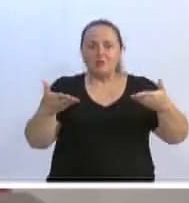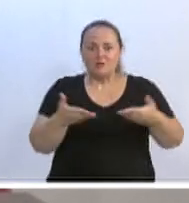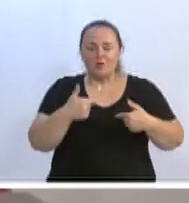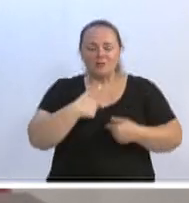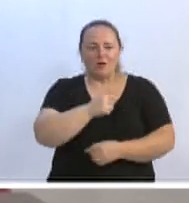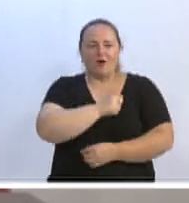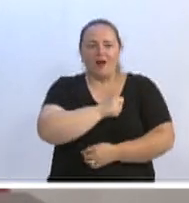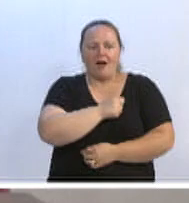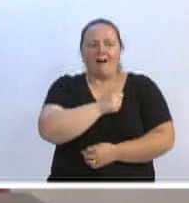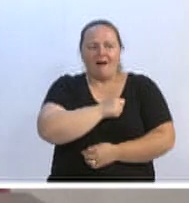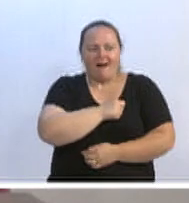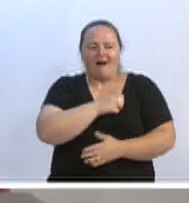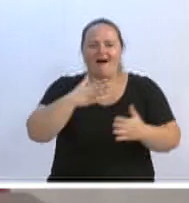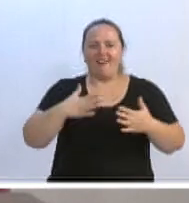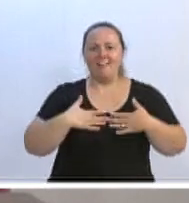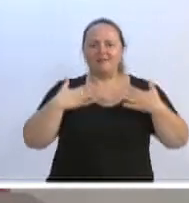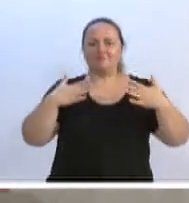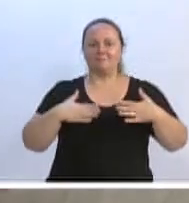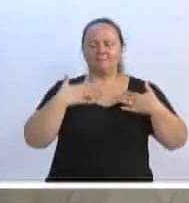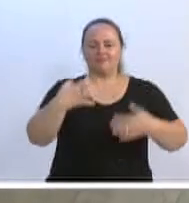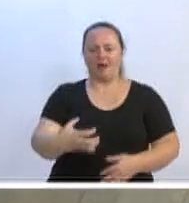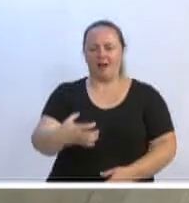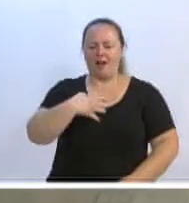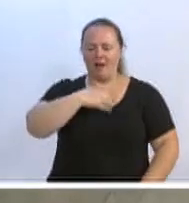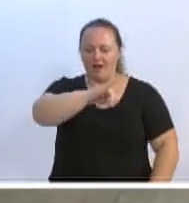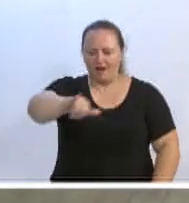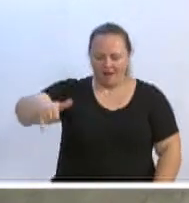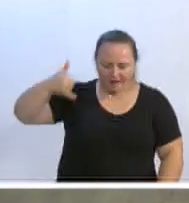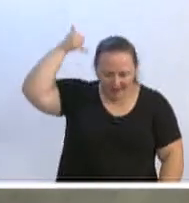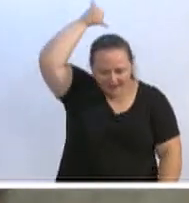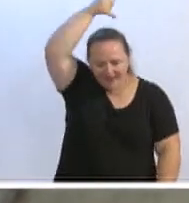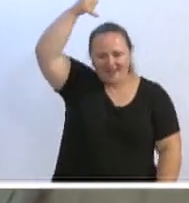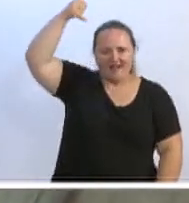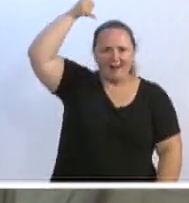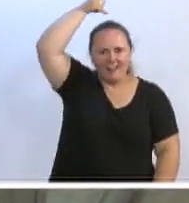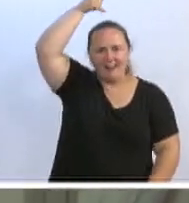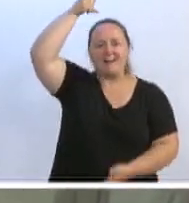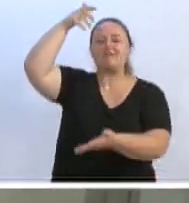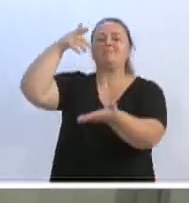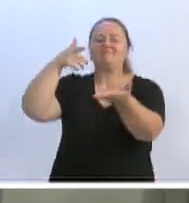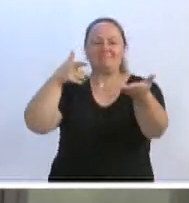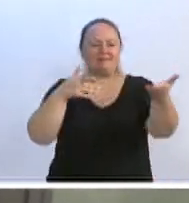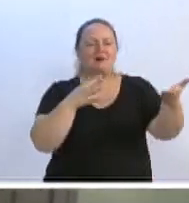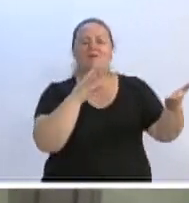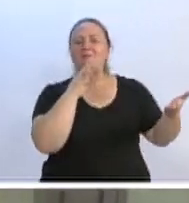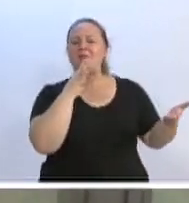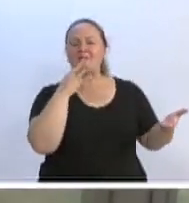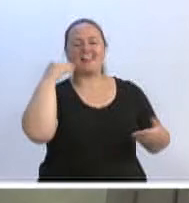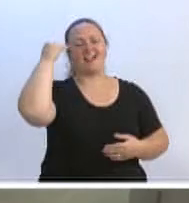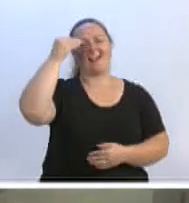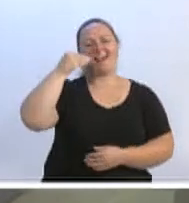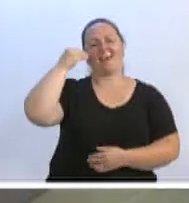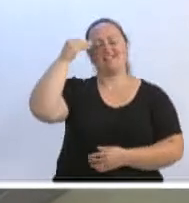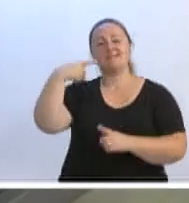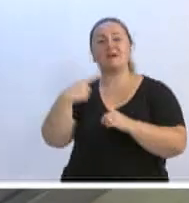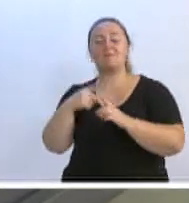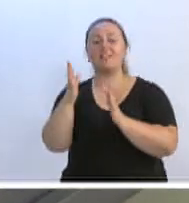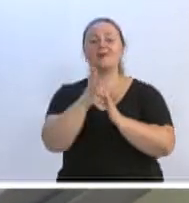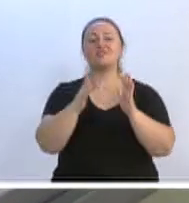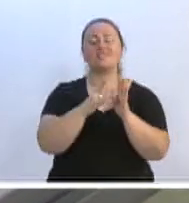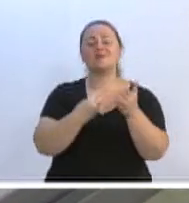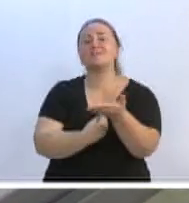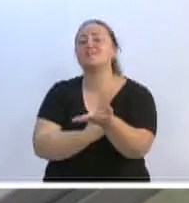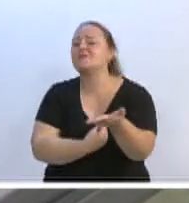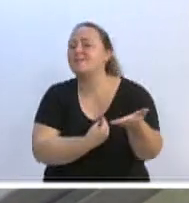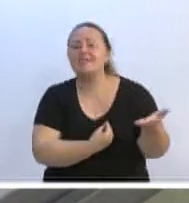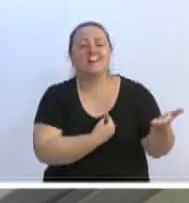pulsa de alegria e eu sinto uma unção que vocês todos sabem que unção é essa, por saber que Ele está presente aqui neste lugar.